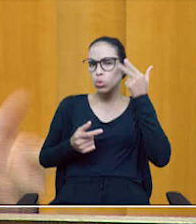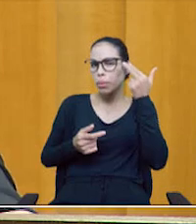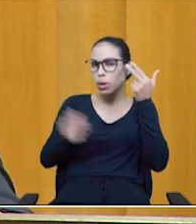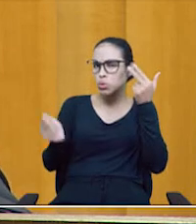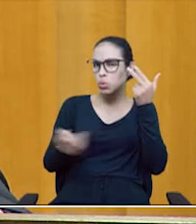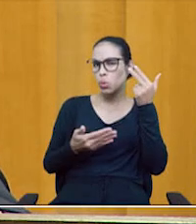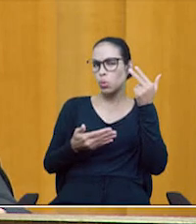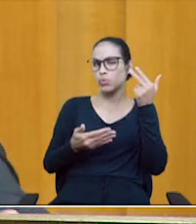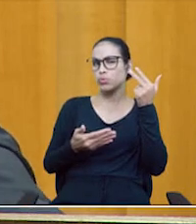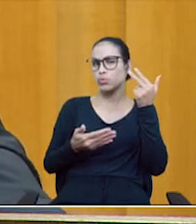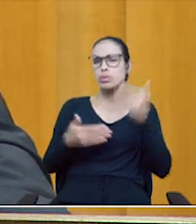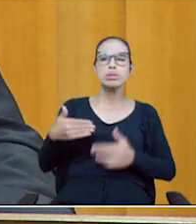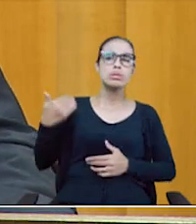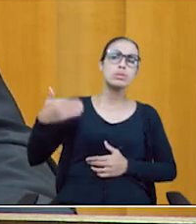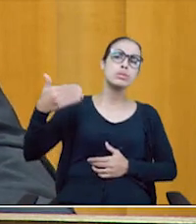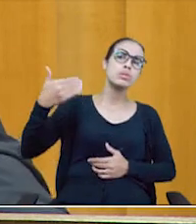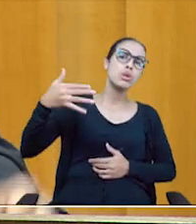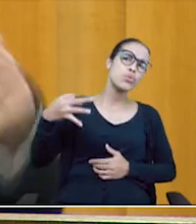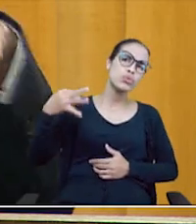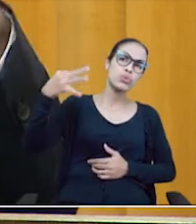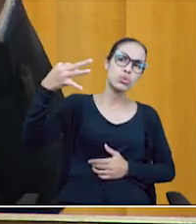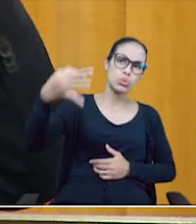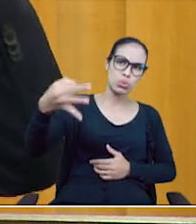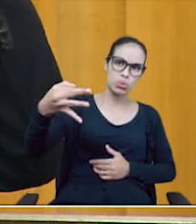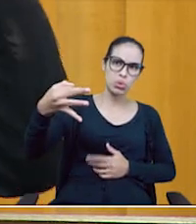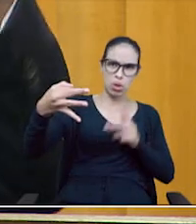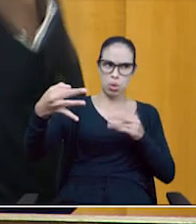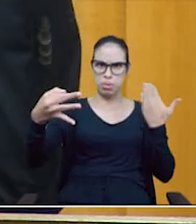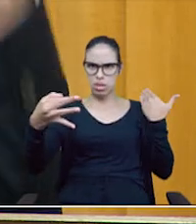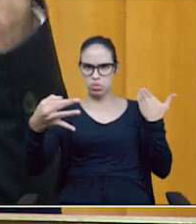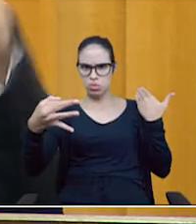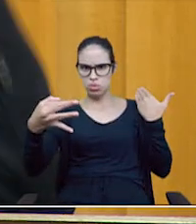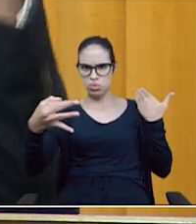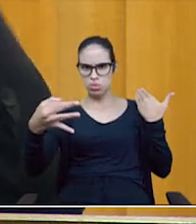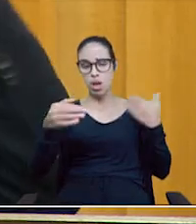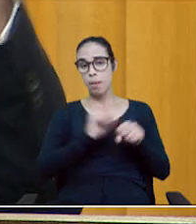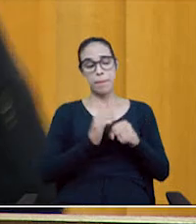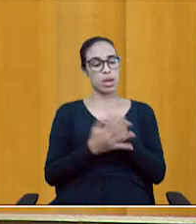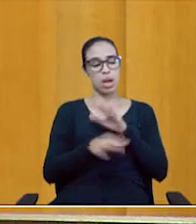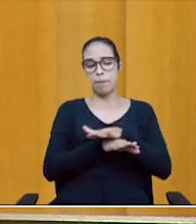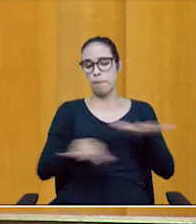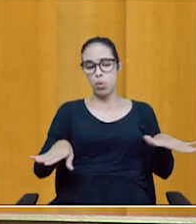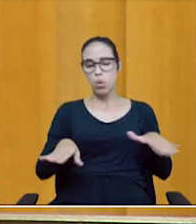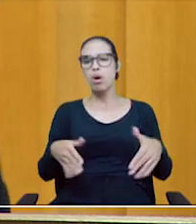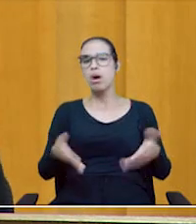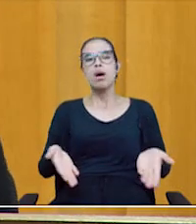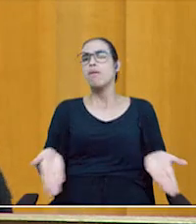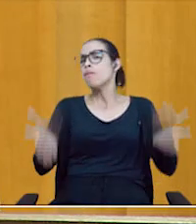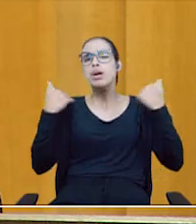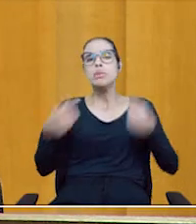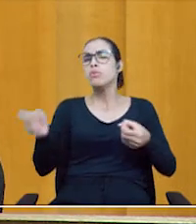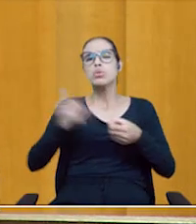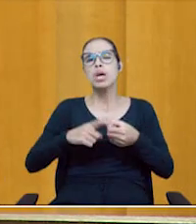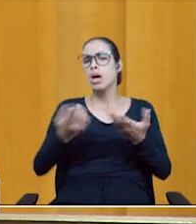vivendo hoje, é apenas a continuação do passado? Isto é, pessoal, a pandemia acabou, vamos voltar, vamos recomeçar do